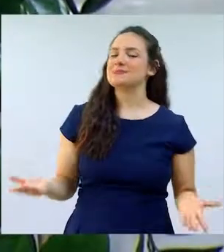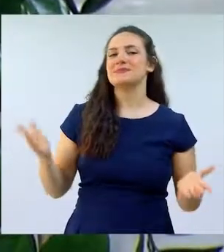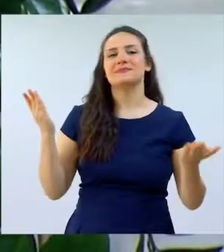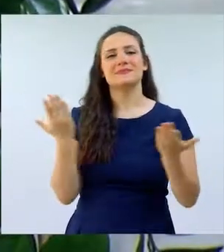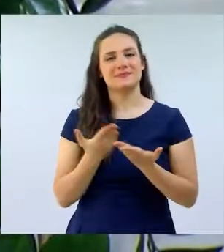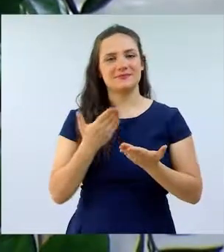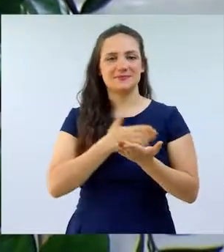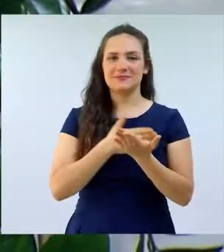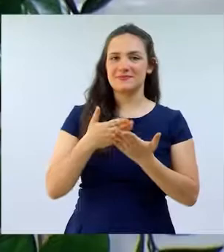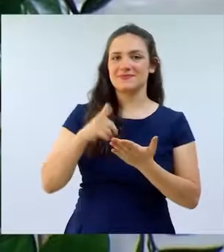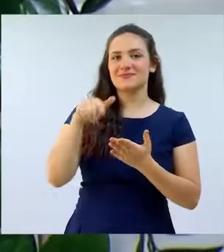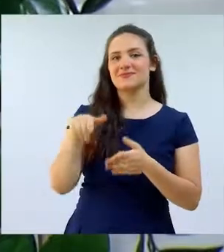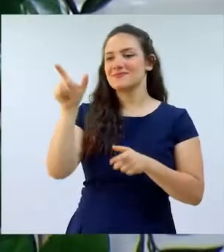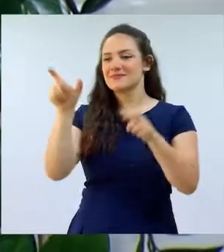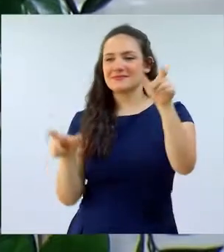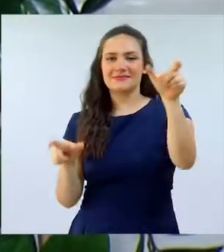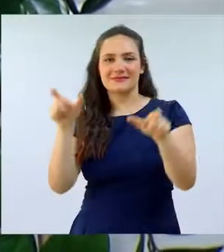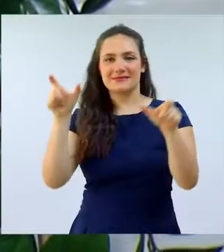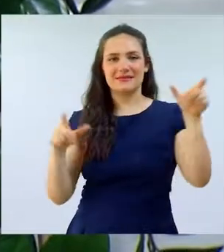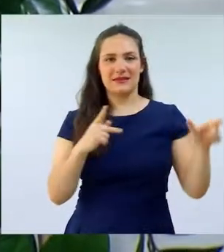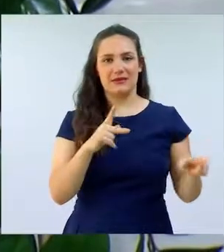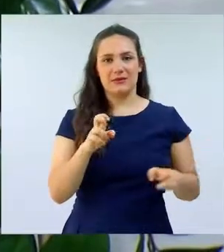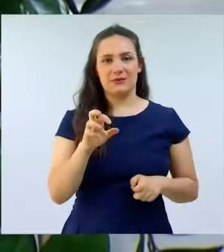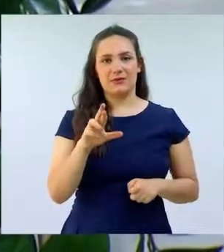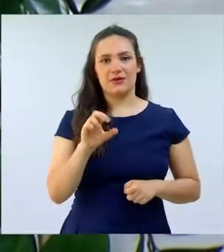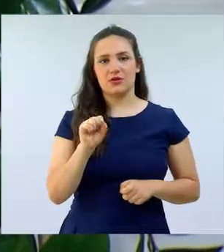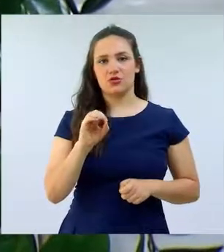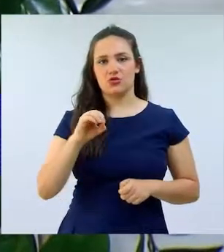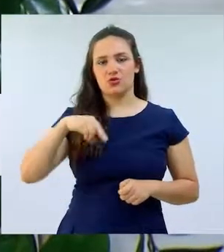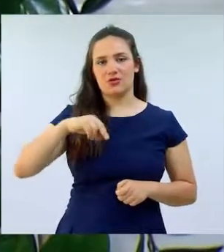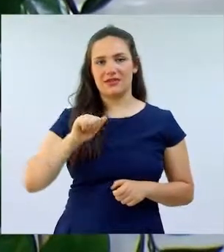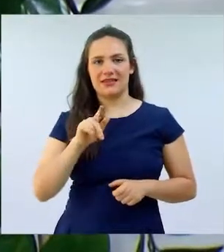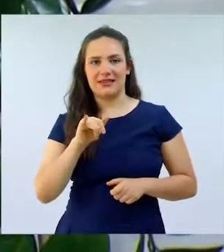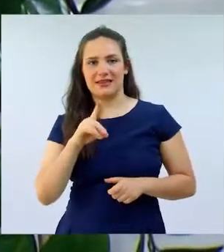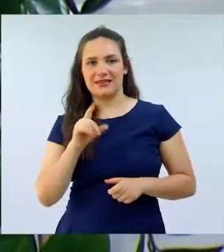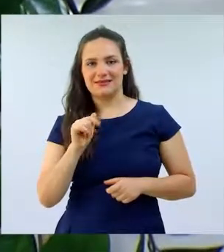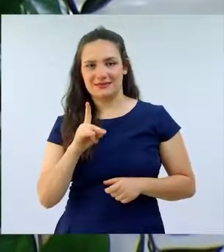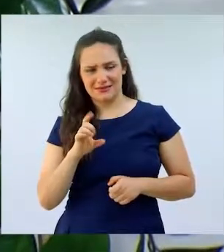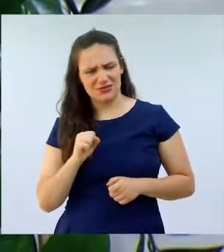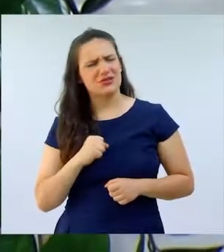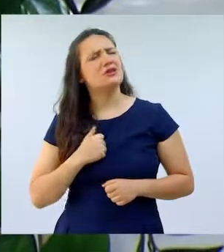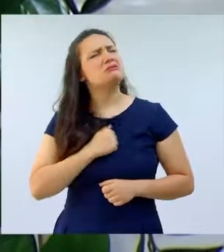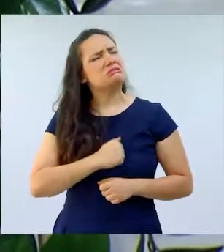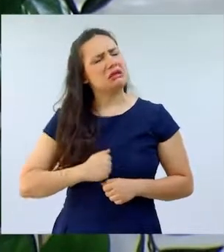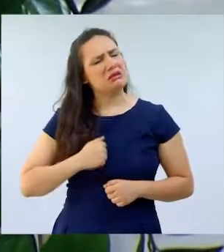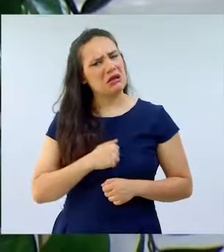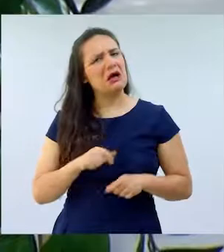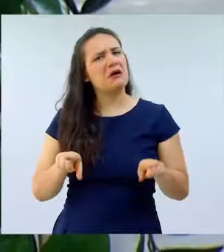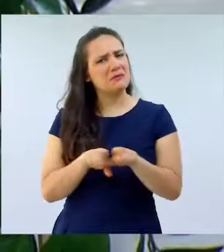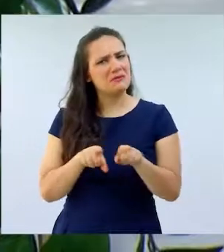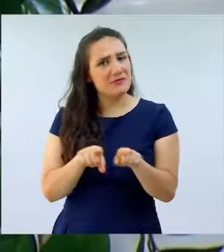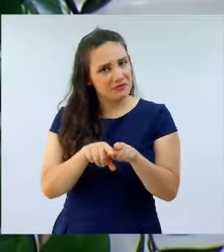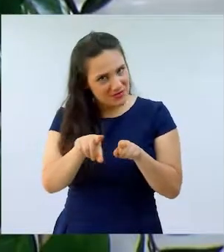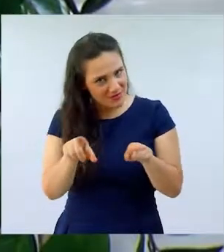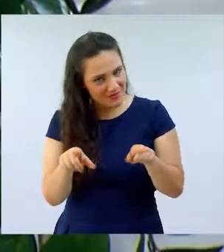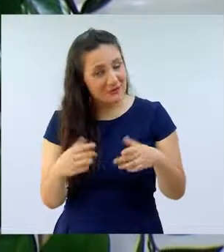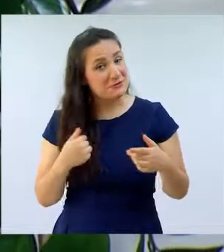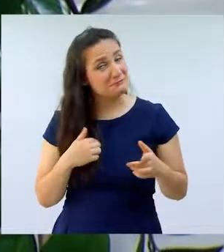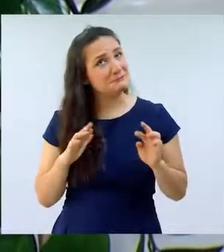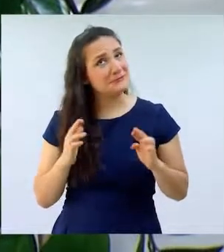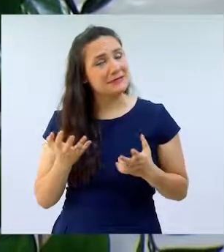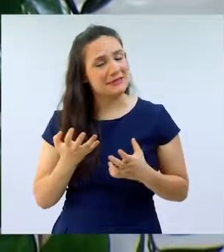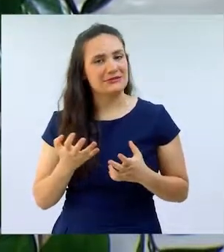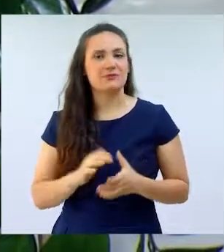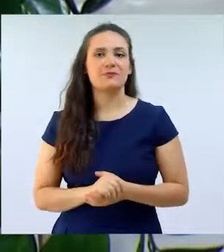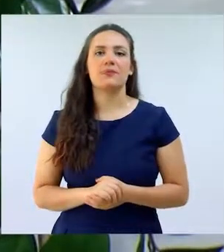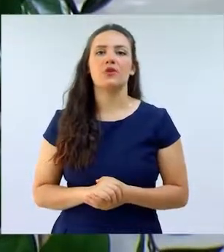Então vamos lá, personalidades. Eu estava com saudade, espero que você também tenha sentido a nossa falta. E hoje é um programa muito